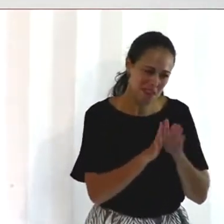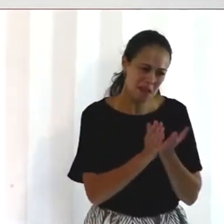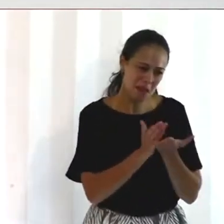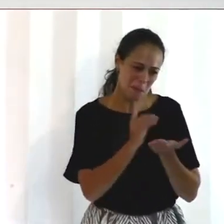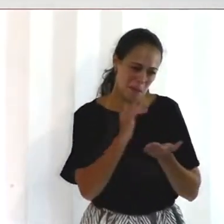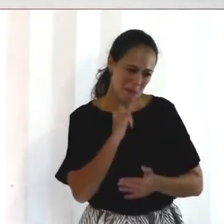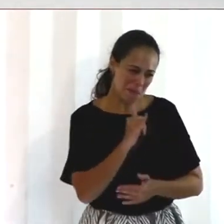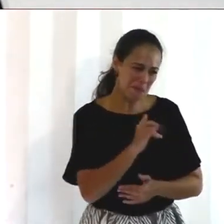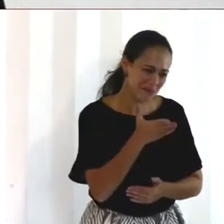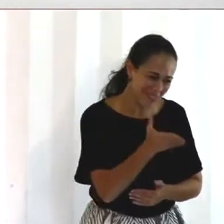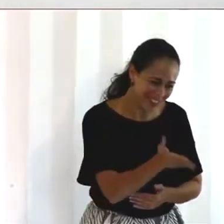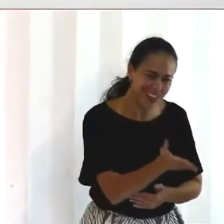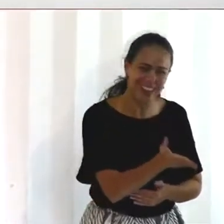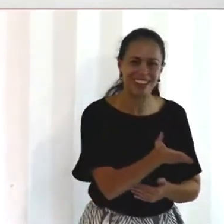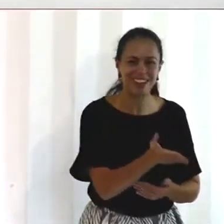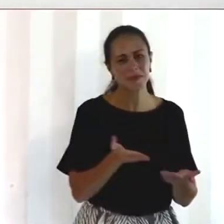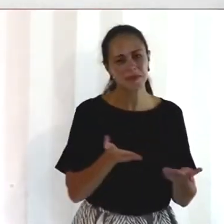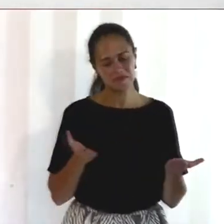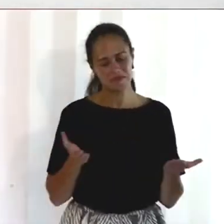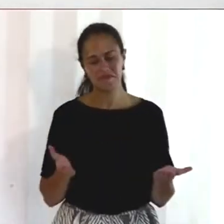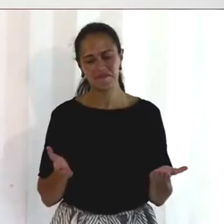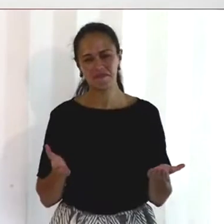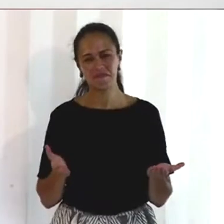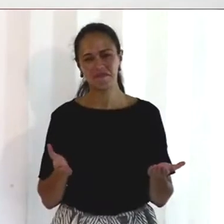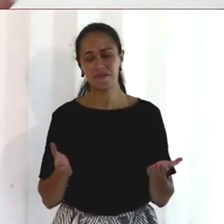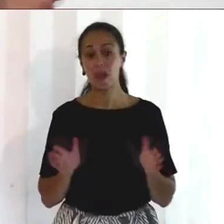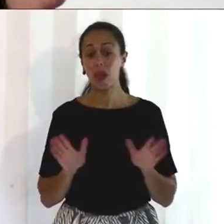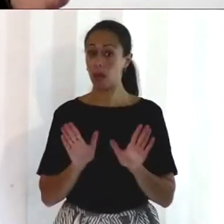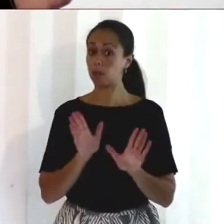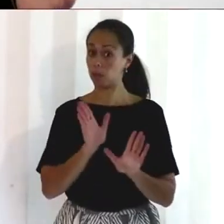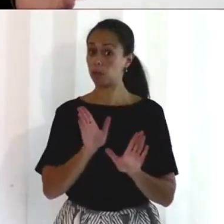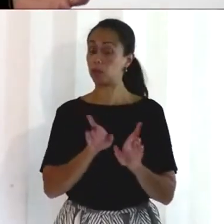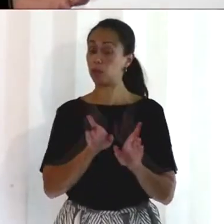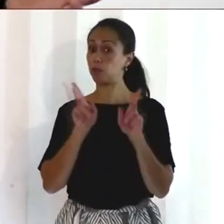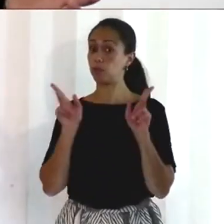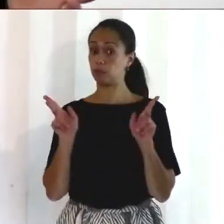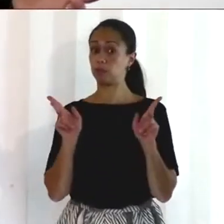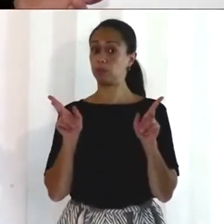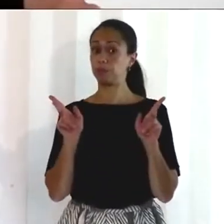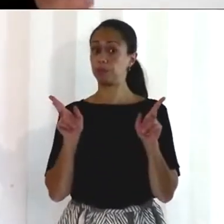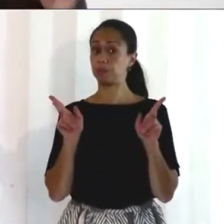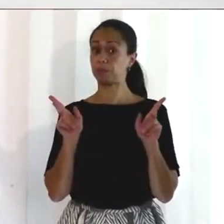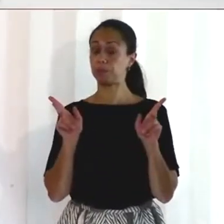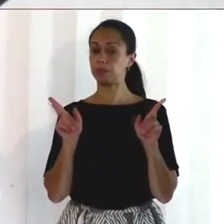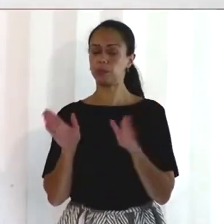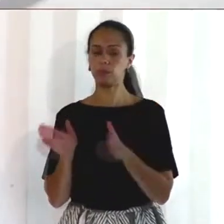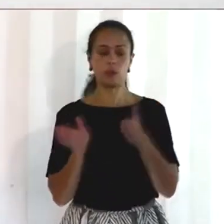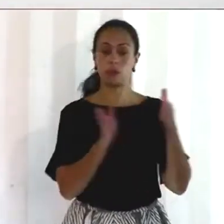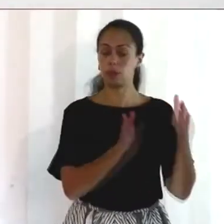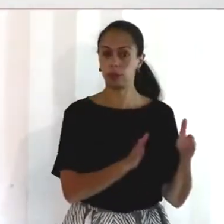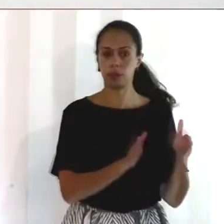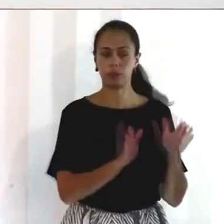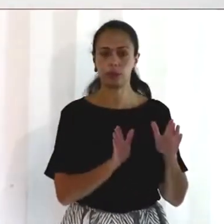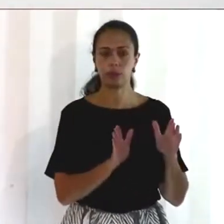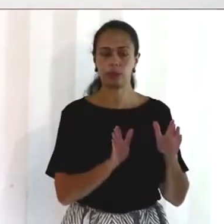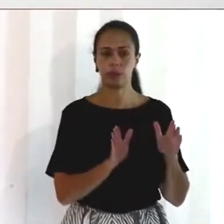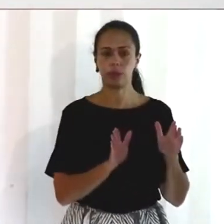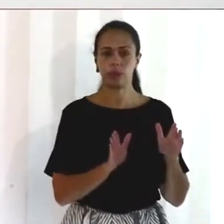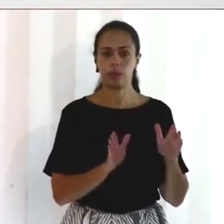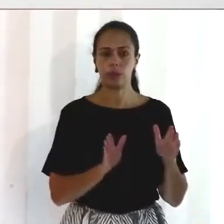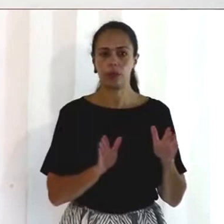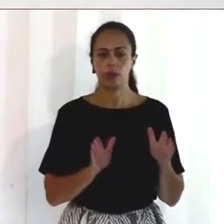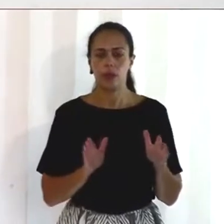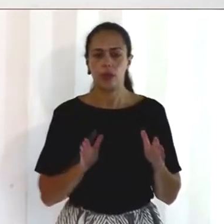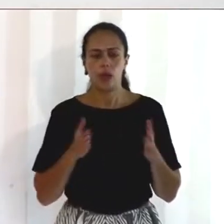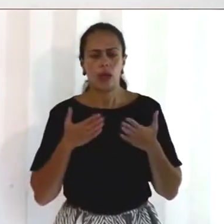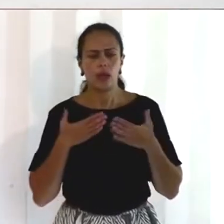não lê a palavra de Deus diariamente. Eu digo, você teria de ser um superdotado mentalmente para